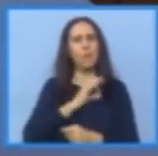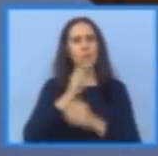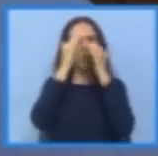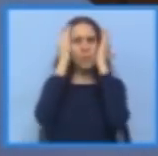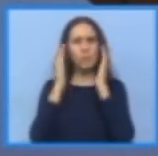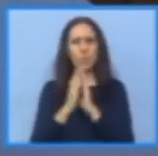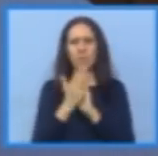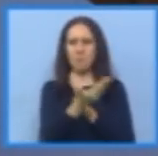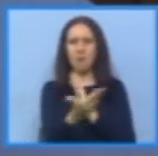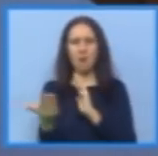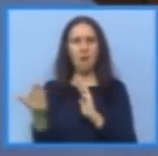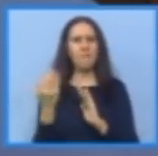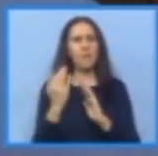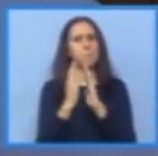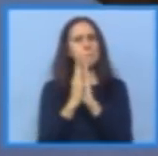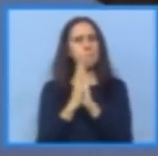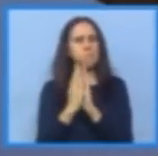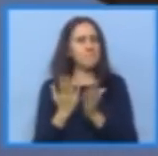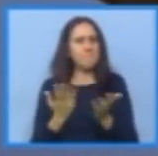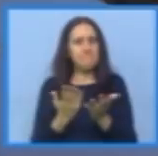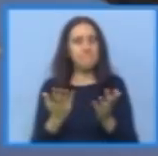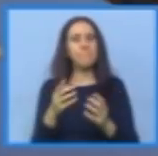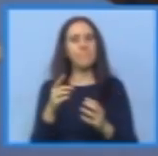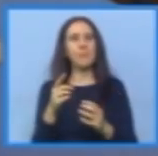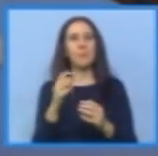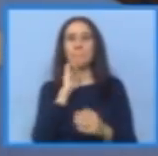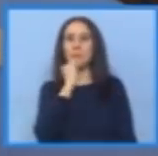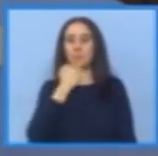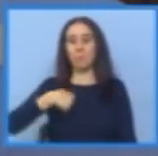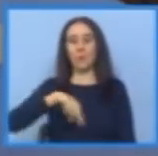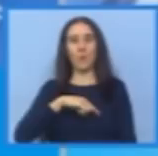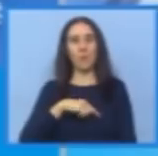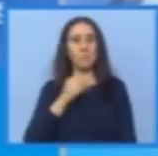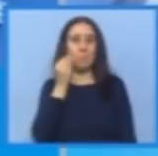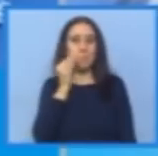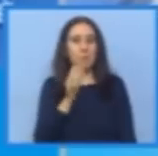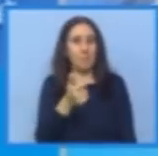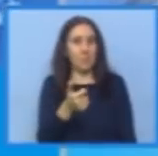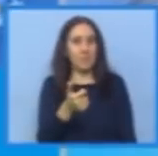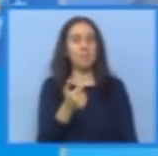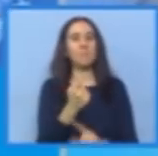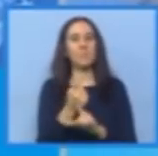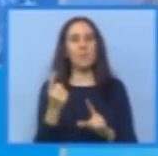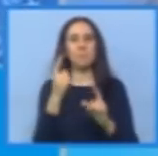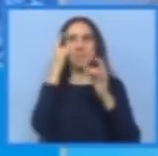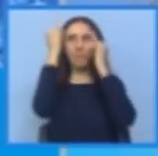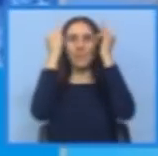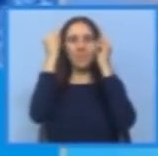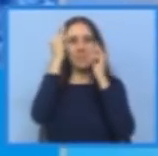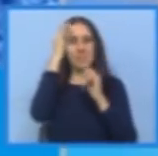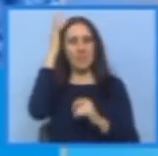penas na igreja. É um mistério para nós, mas também é bom assim porque dá largas à nossa